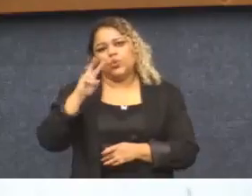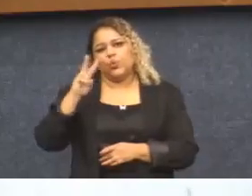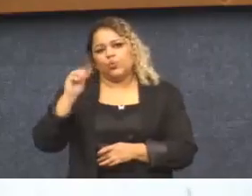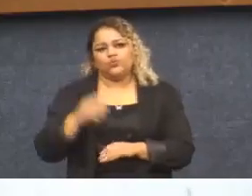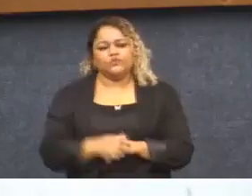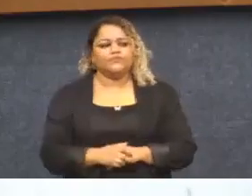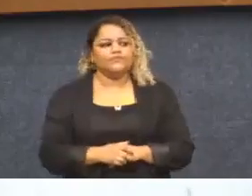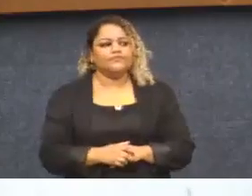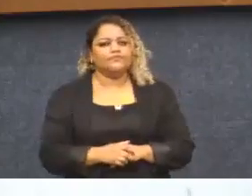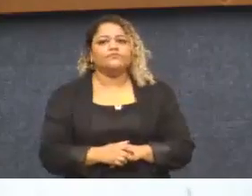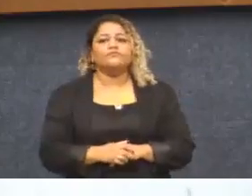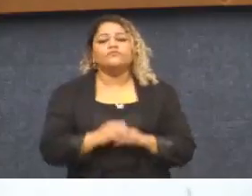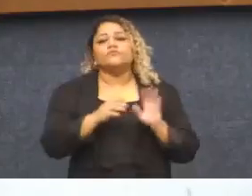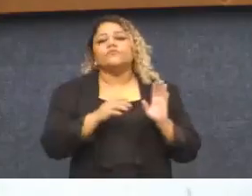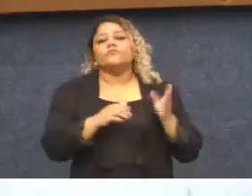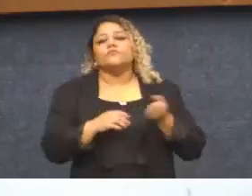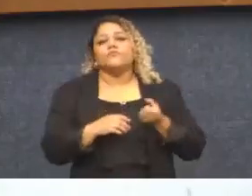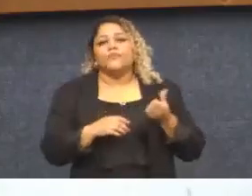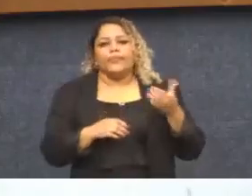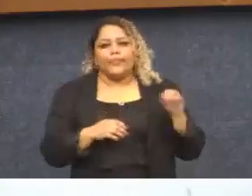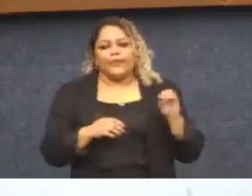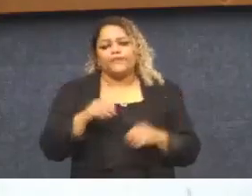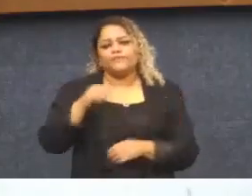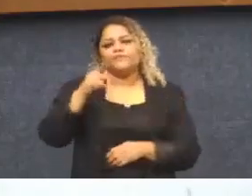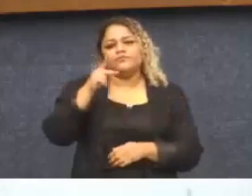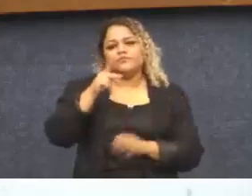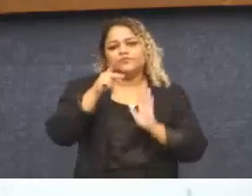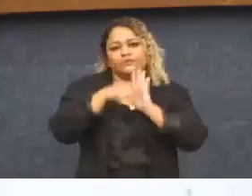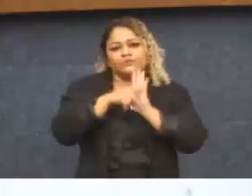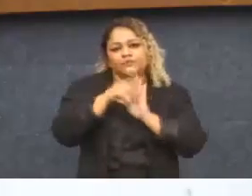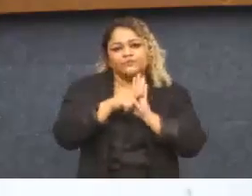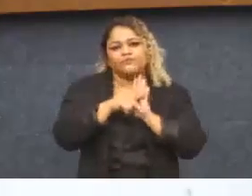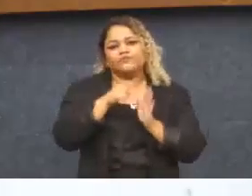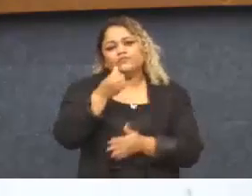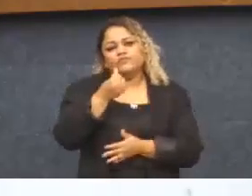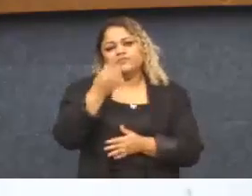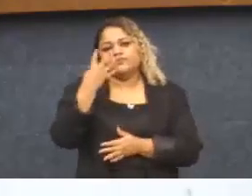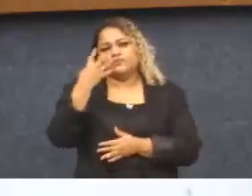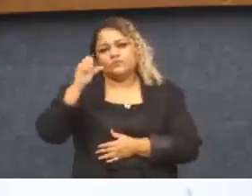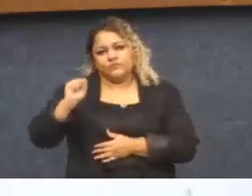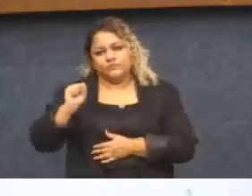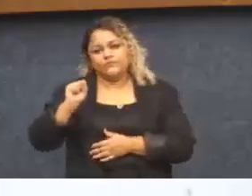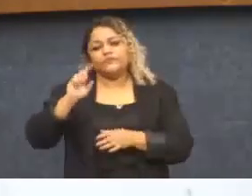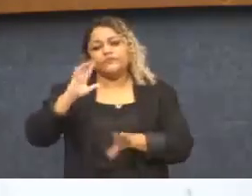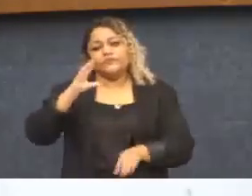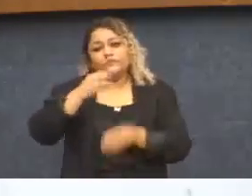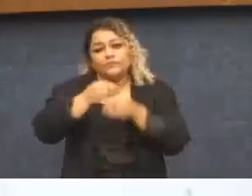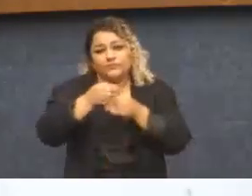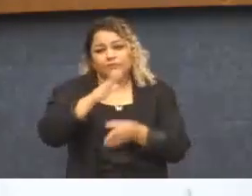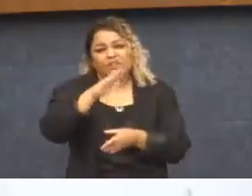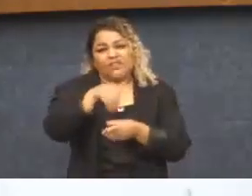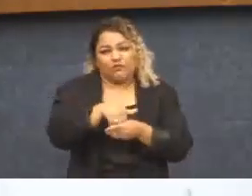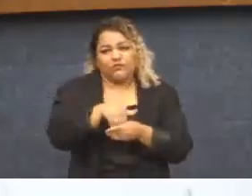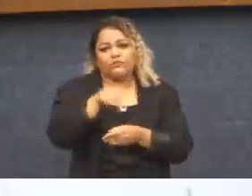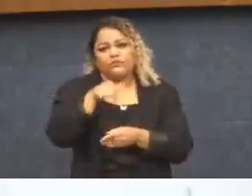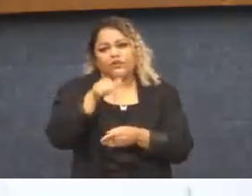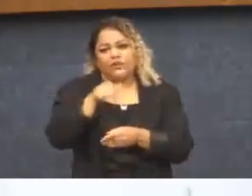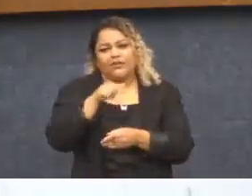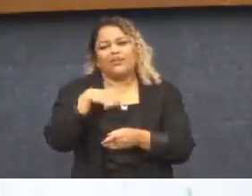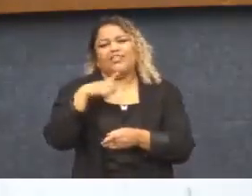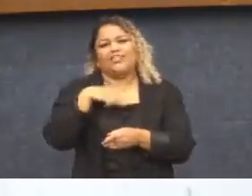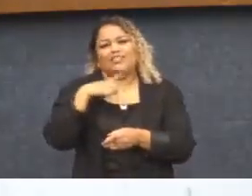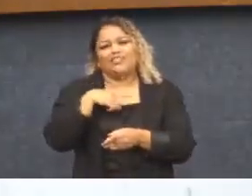Projeto de resolução 748/2023, primeiro turno, ementa reserva a negros percentual de vagas em